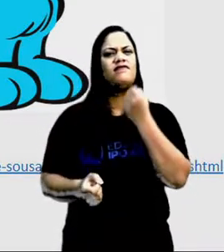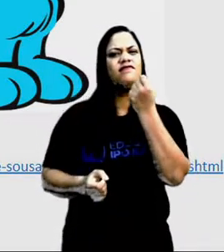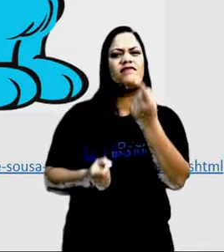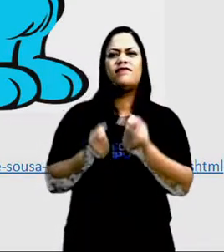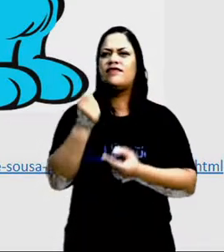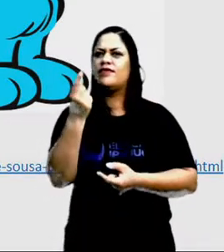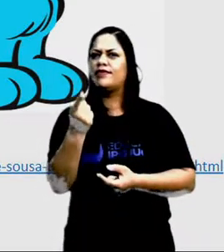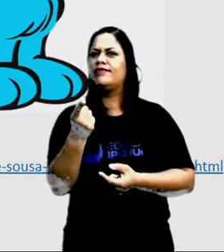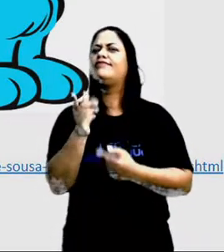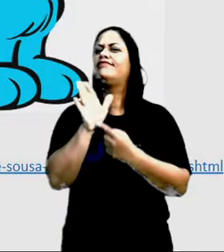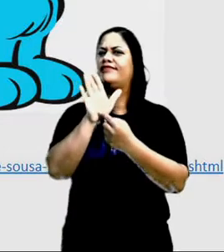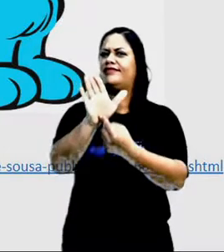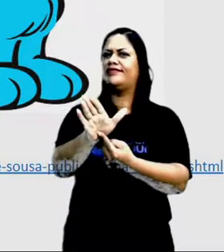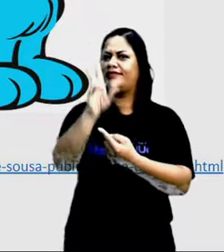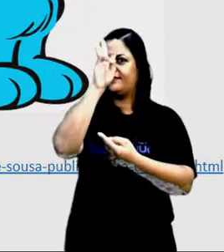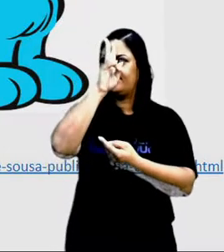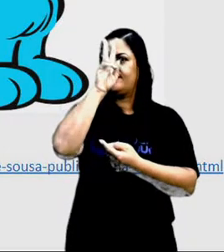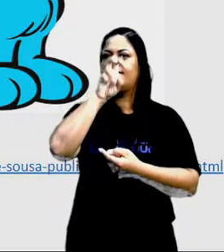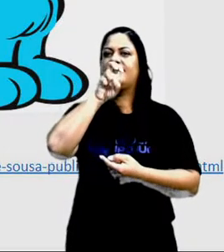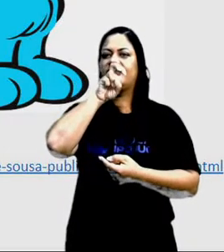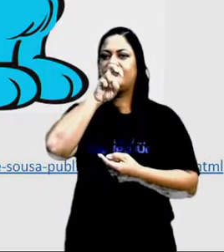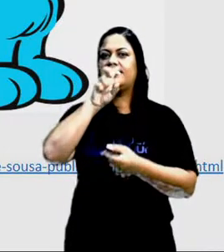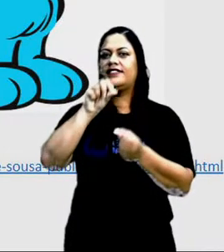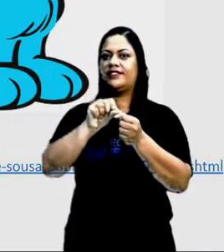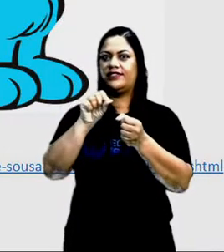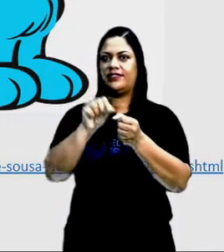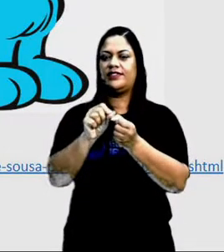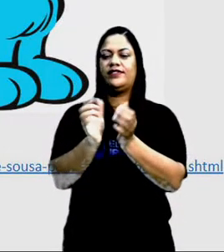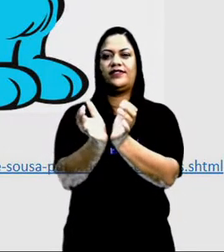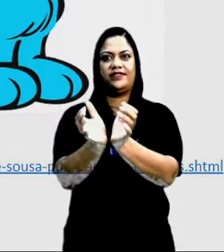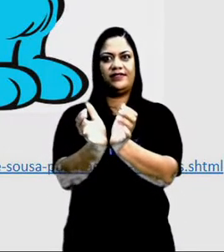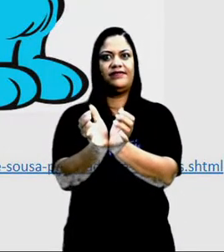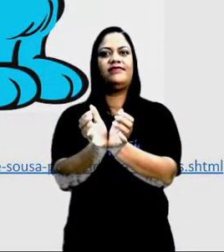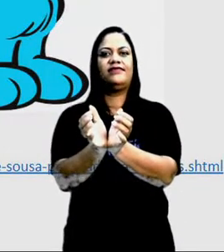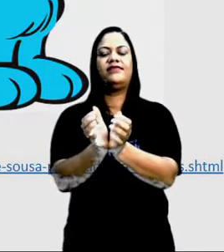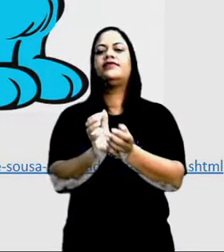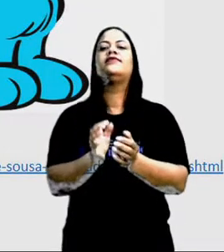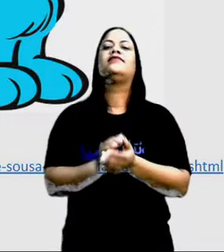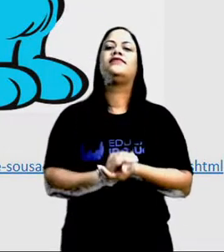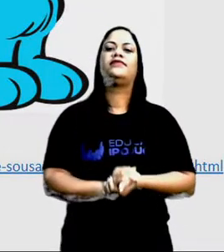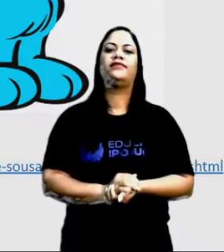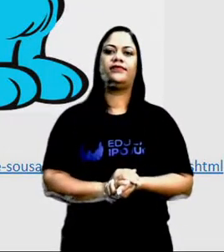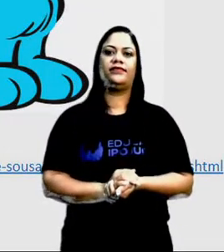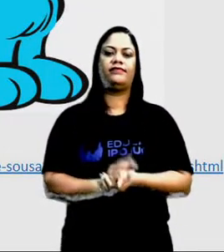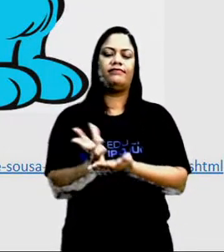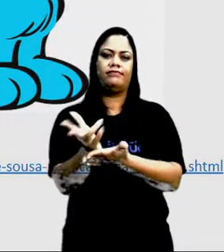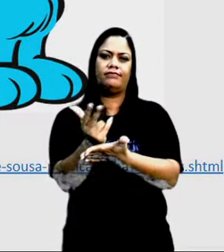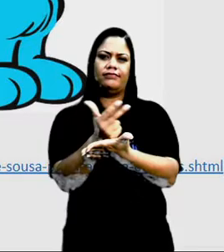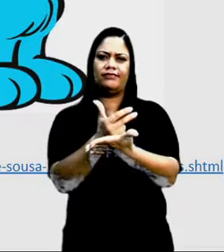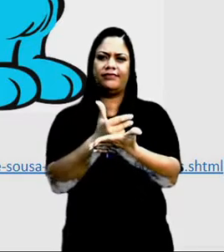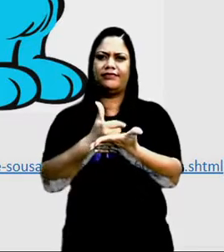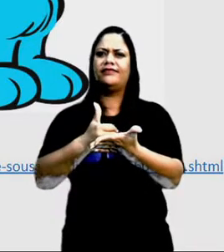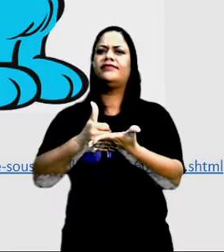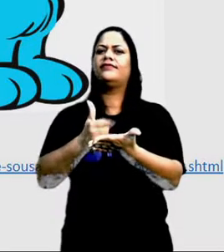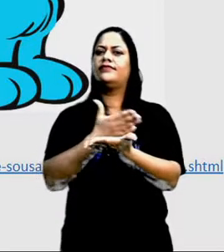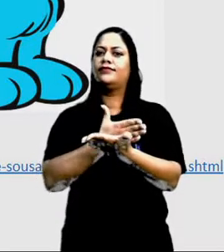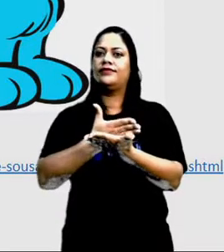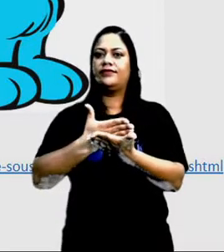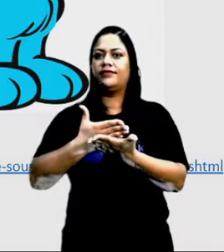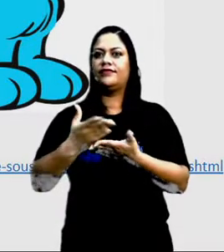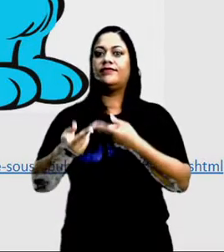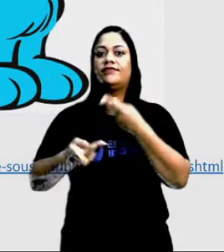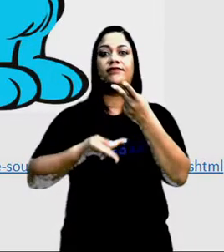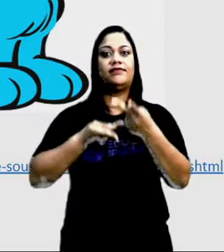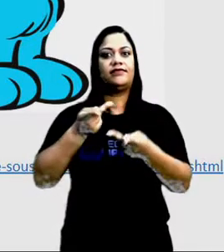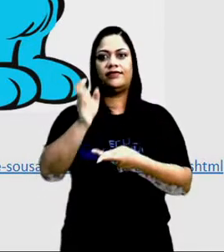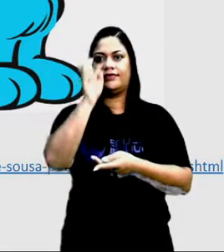historinha da Turma da Mônica, né? Criador da Turma da Mônica, o cartunista começou contando histórias